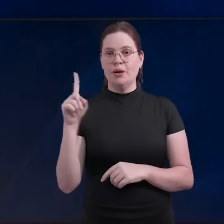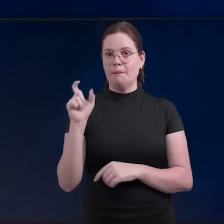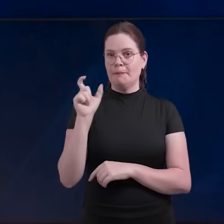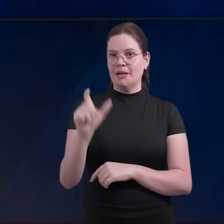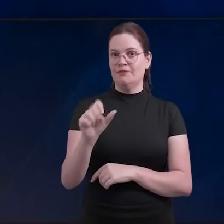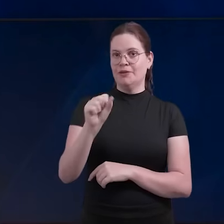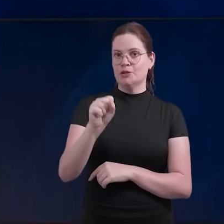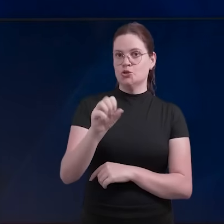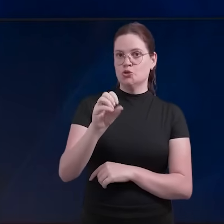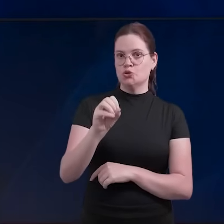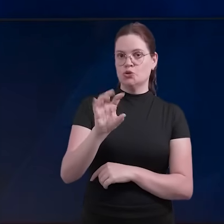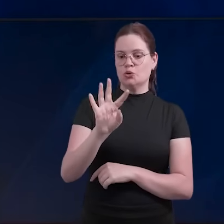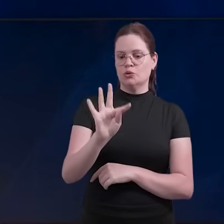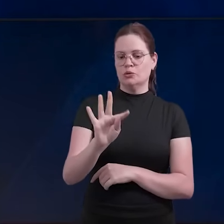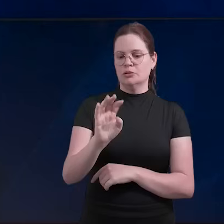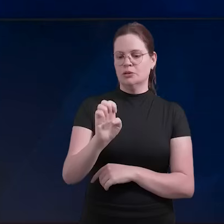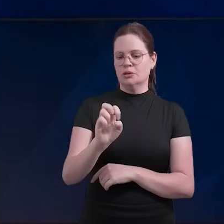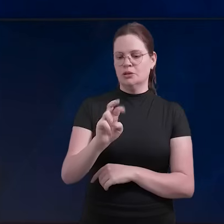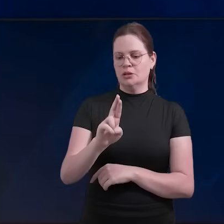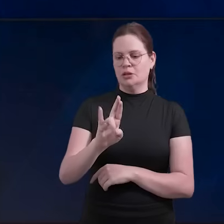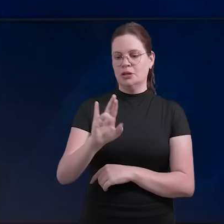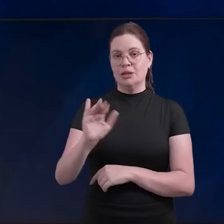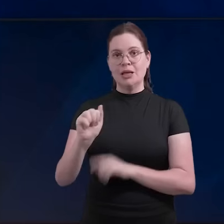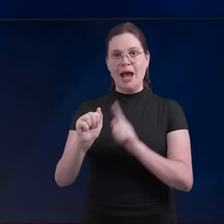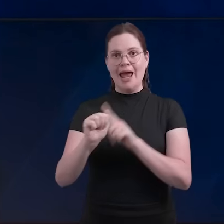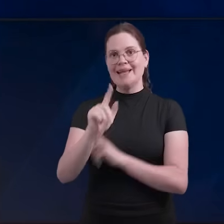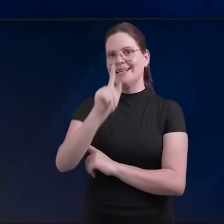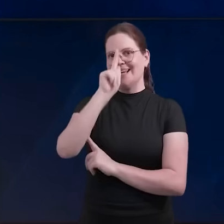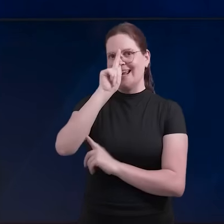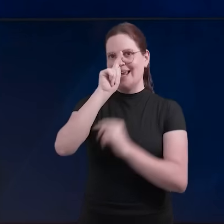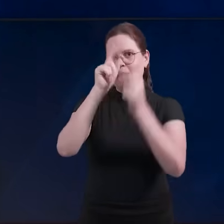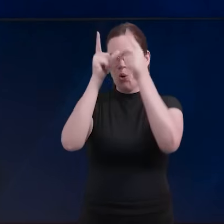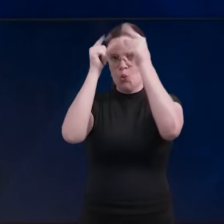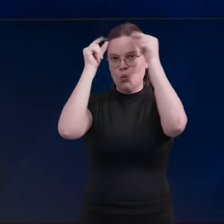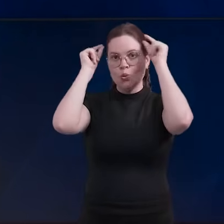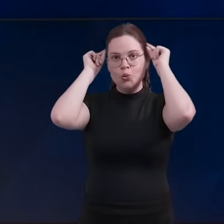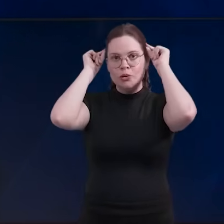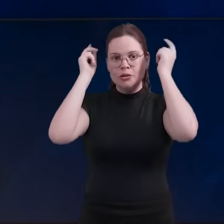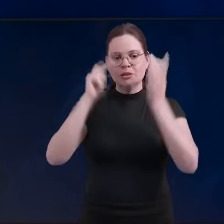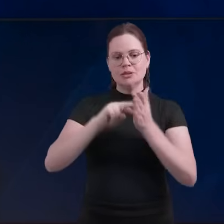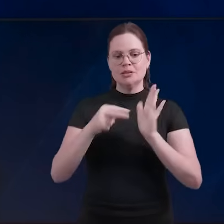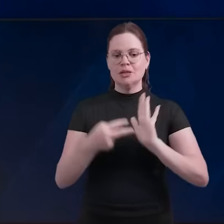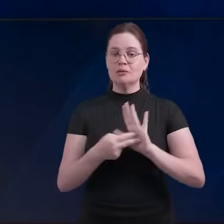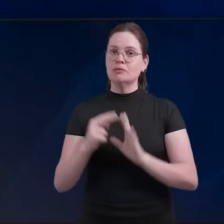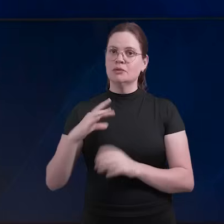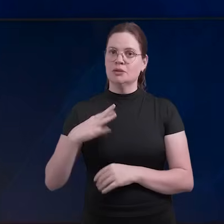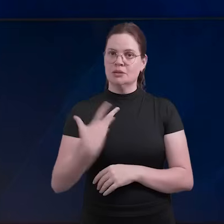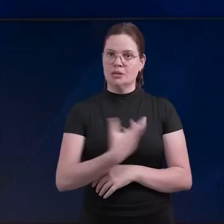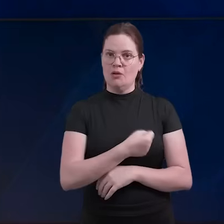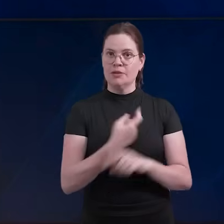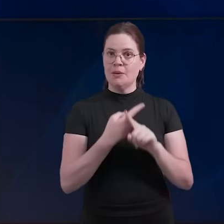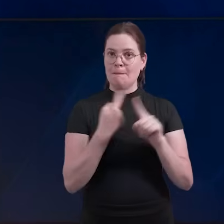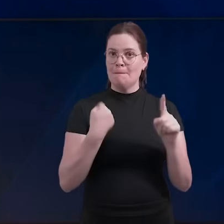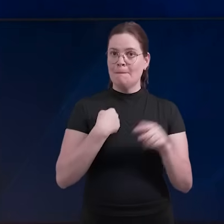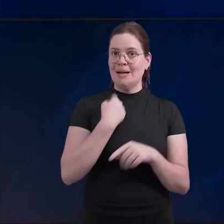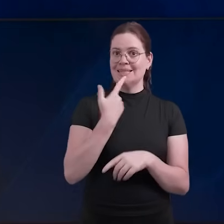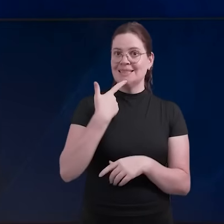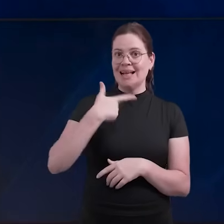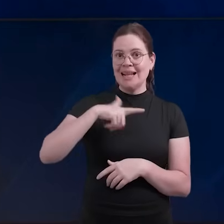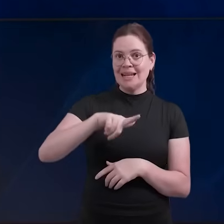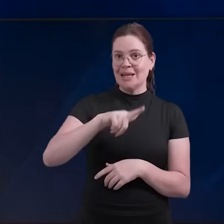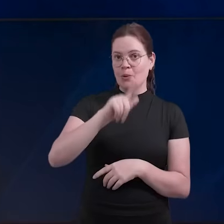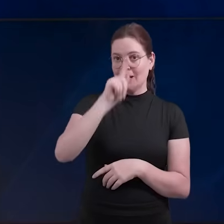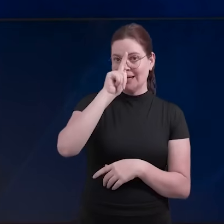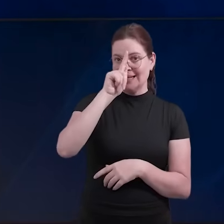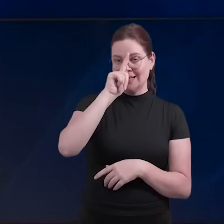palavra soteria. Essa palavra é uma palavra grega. Essa palavra soteria é a mesma coisa que salvação. Só que na língua grega,